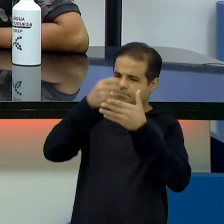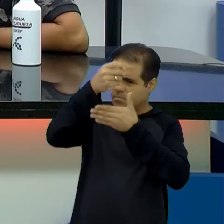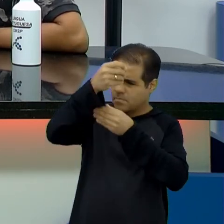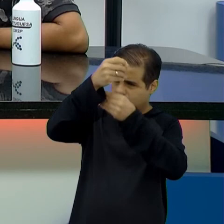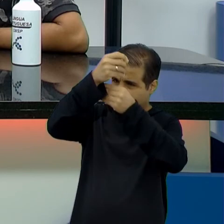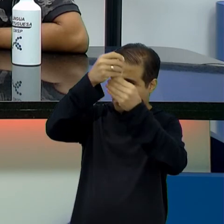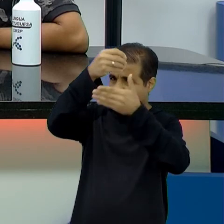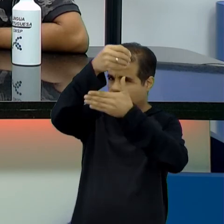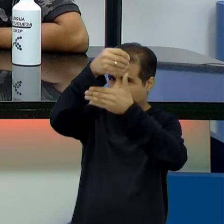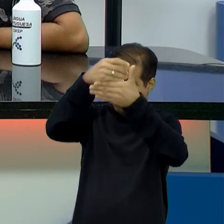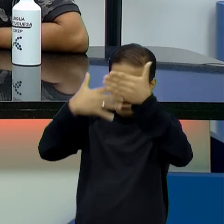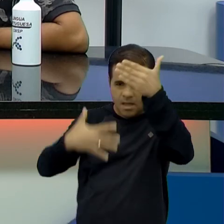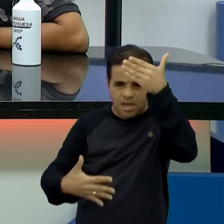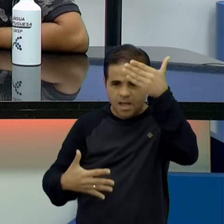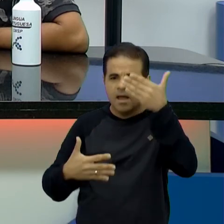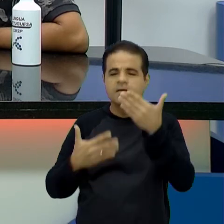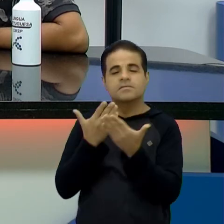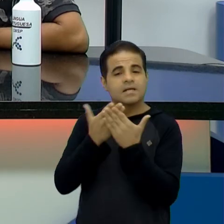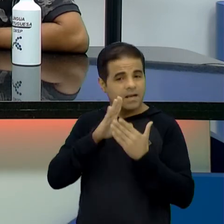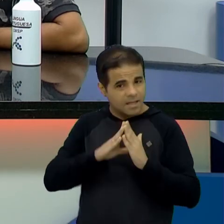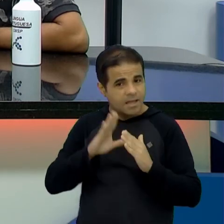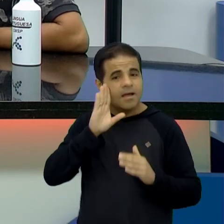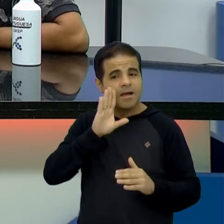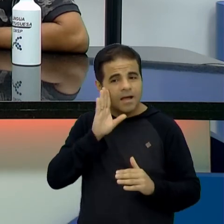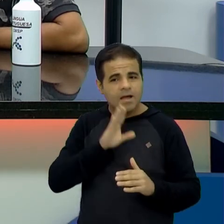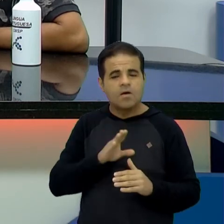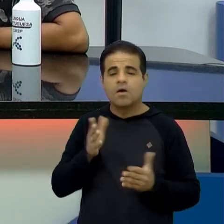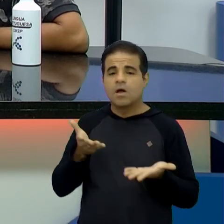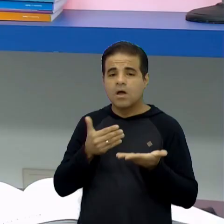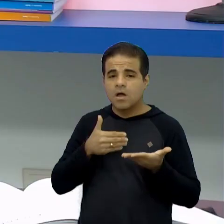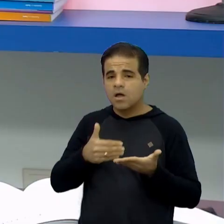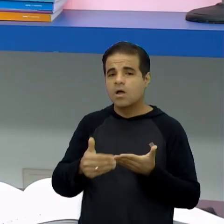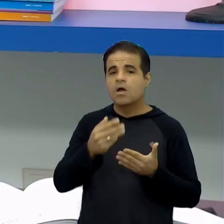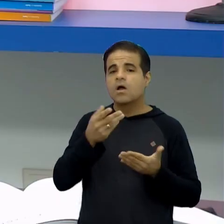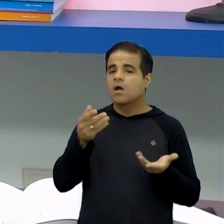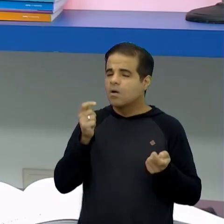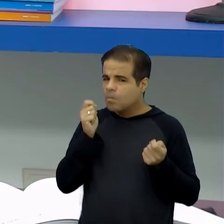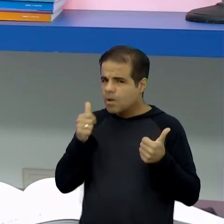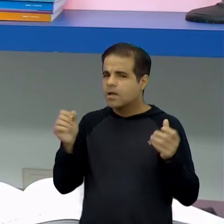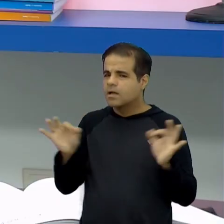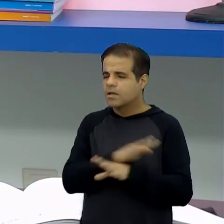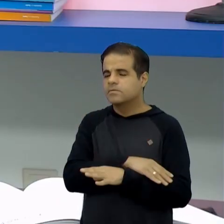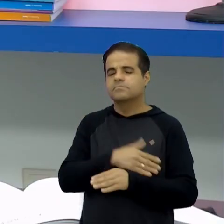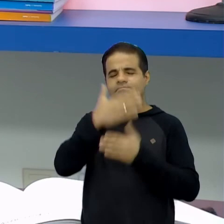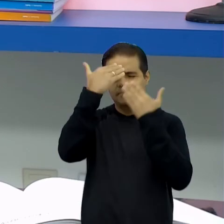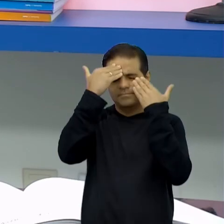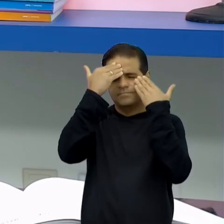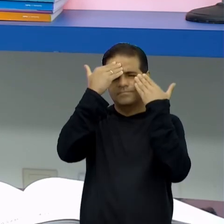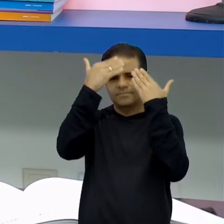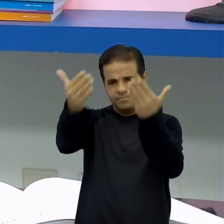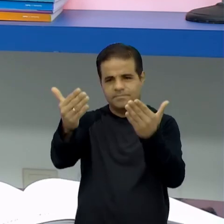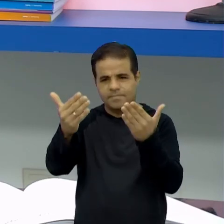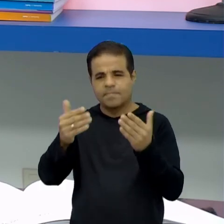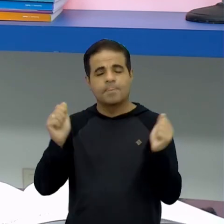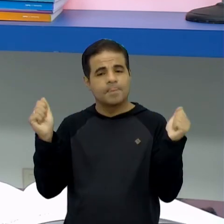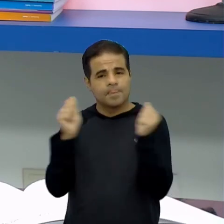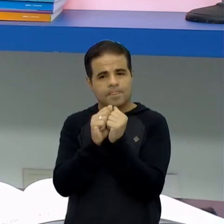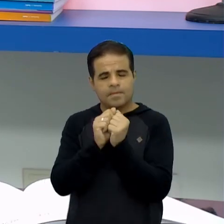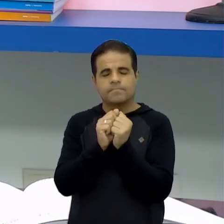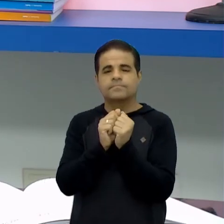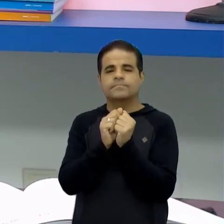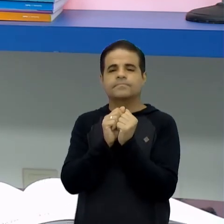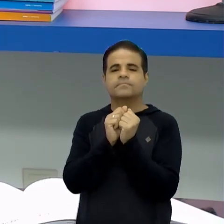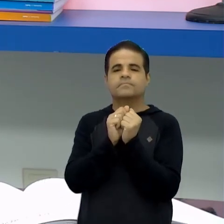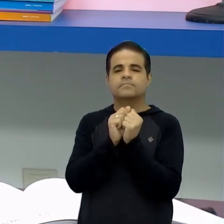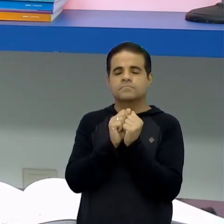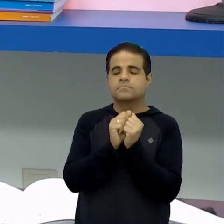legal para vocês aí na escola. E agora, faltando só 30 segundinhos, eu agradeço por você ficar aí ao lado,